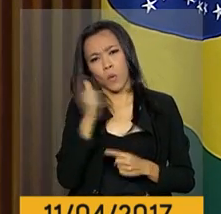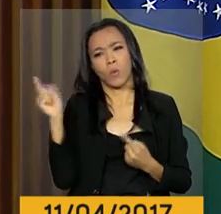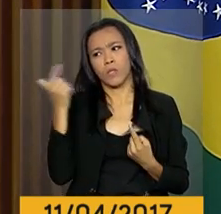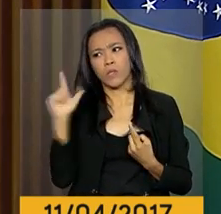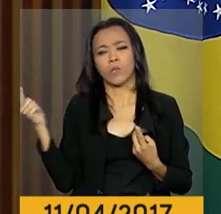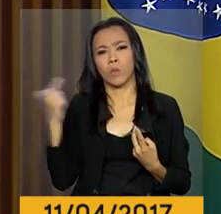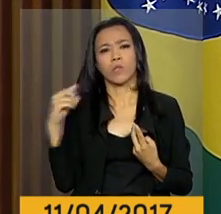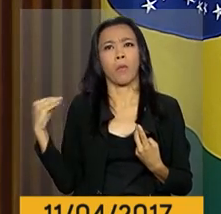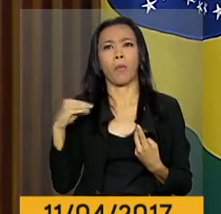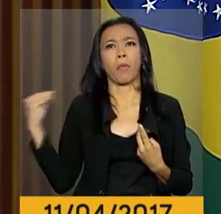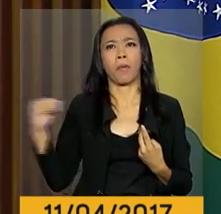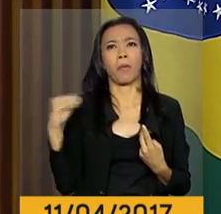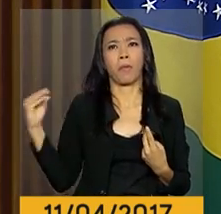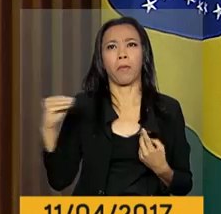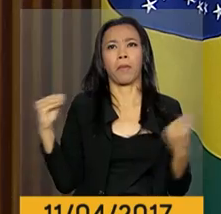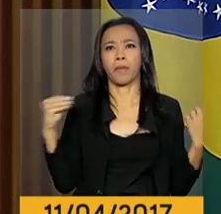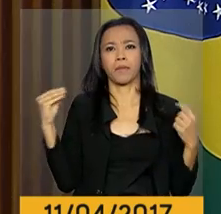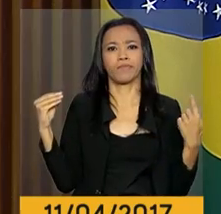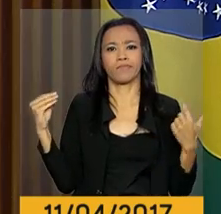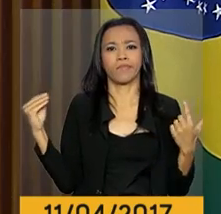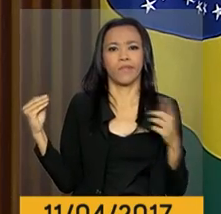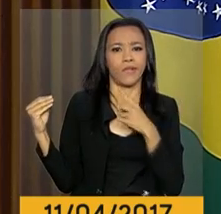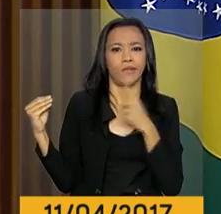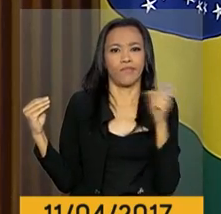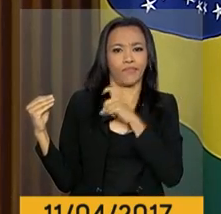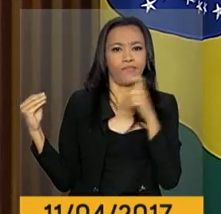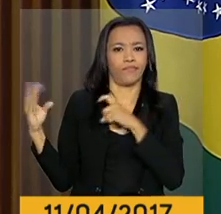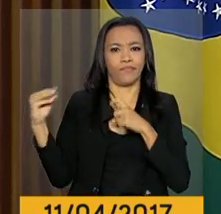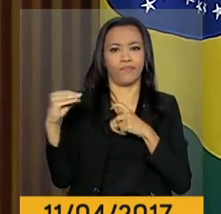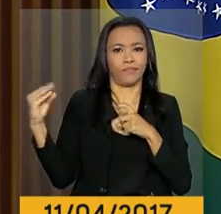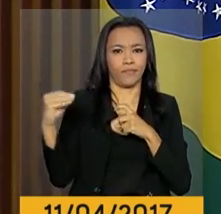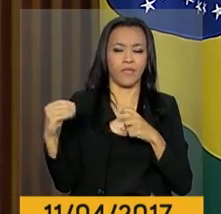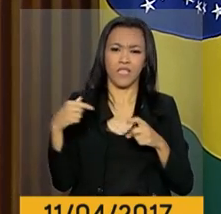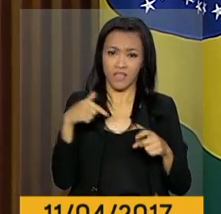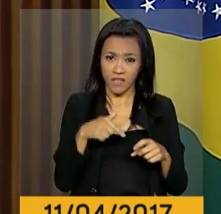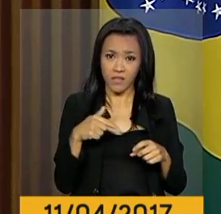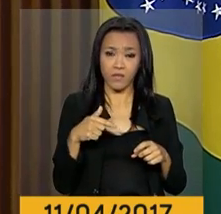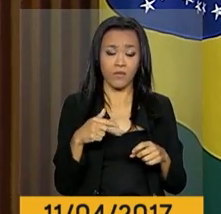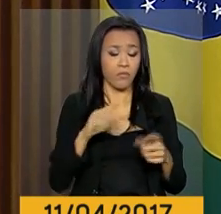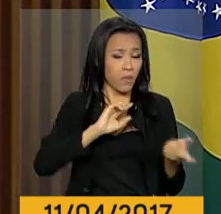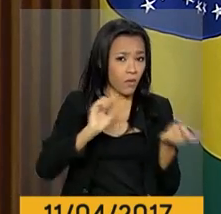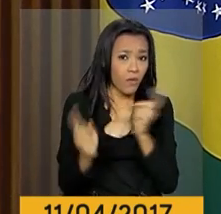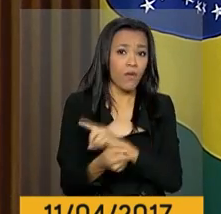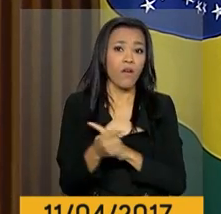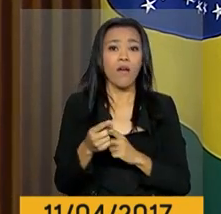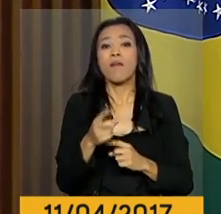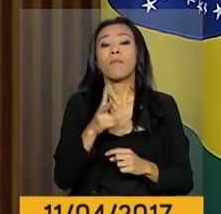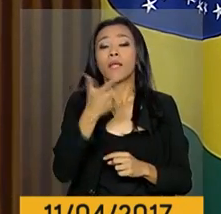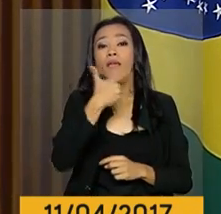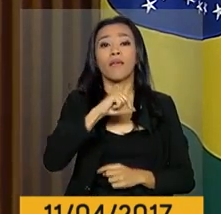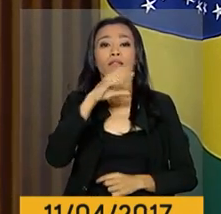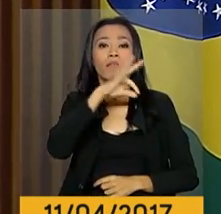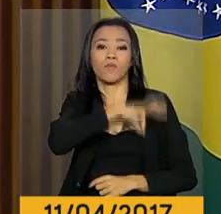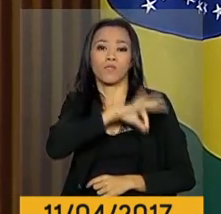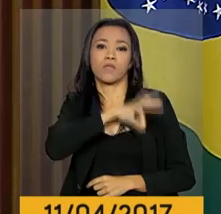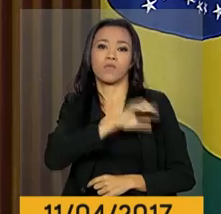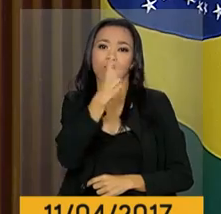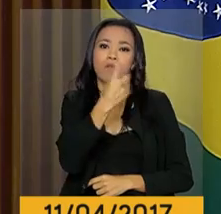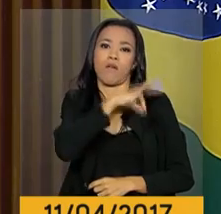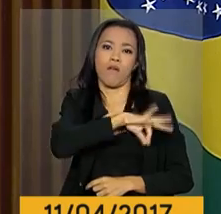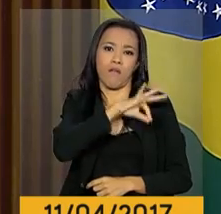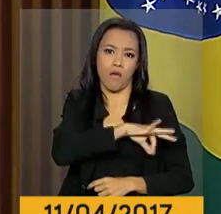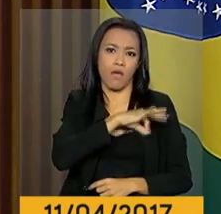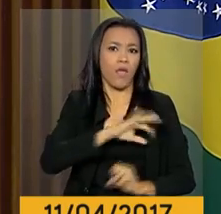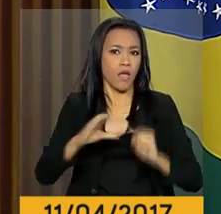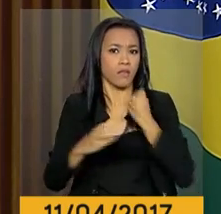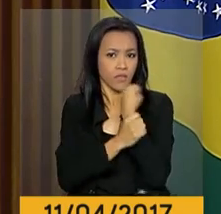em verídicas né que isso não vai alcançar os pobres não pelo contrário eh primeiro que quem ganha salário mínimo vocês sabem que tá garantido